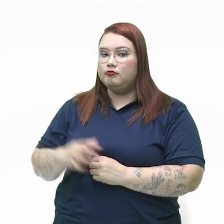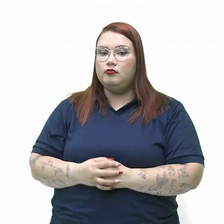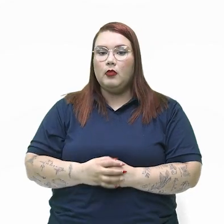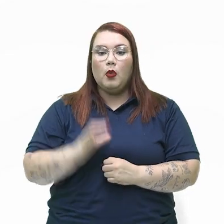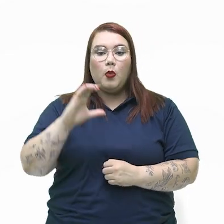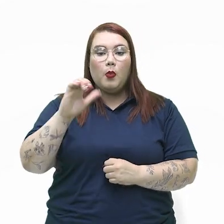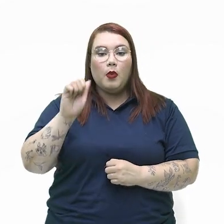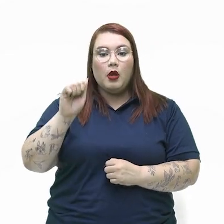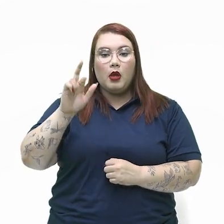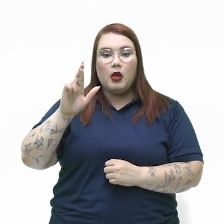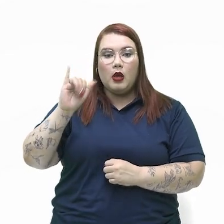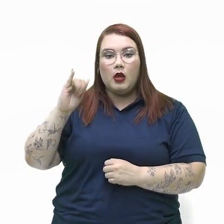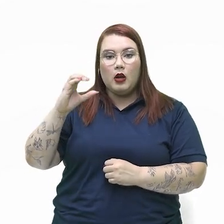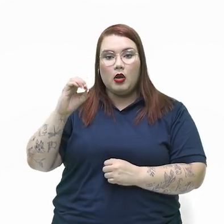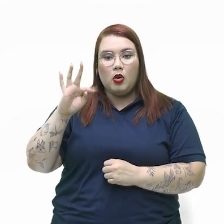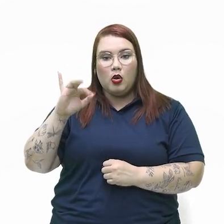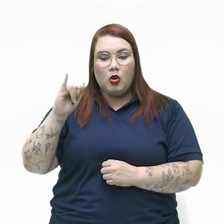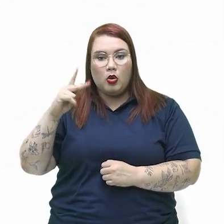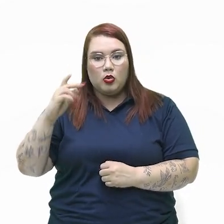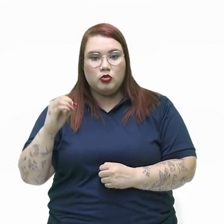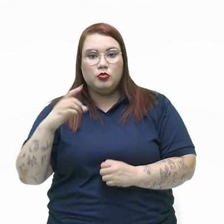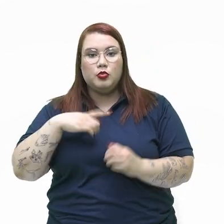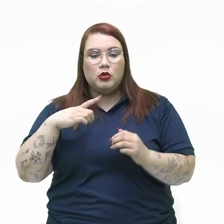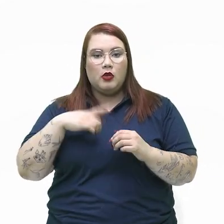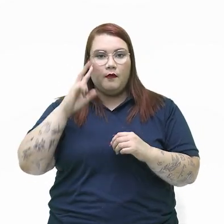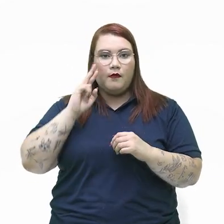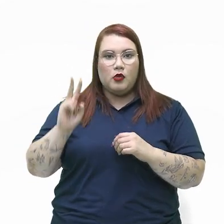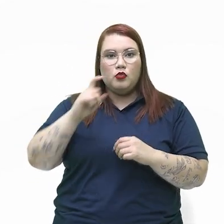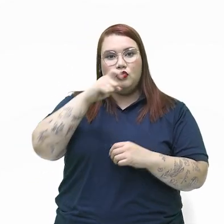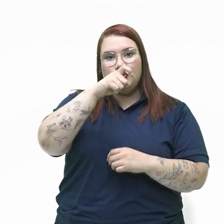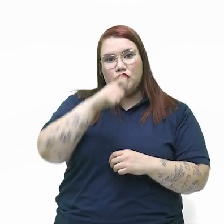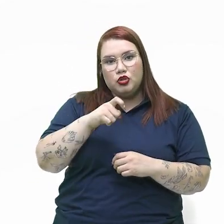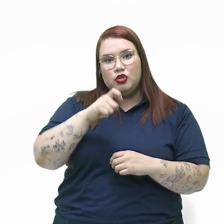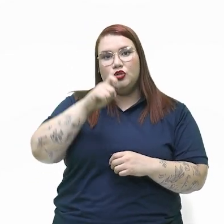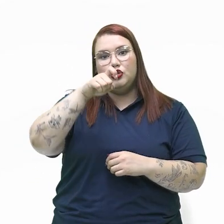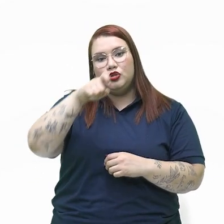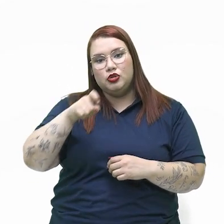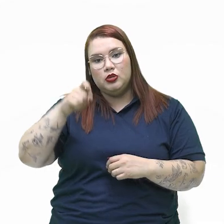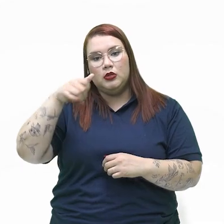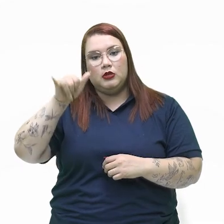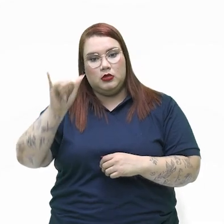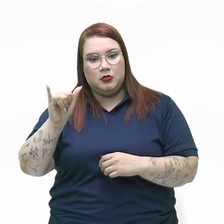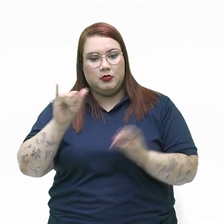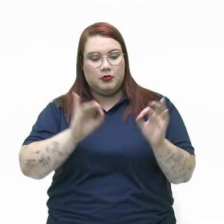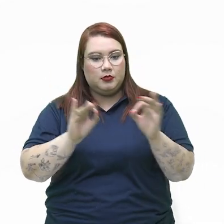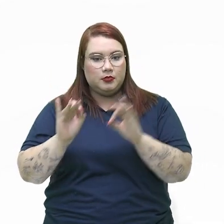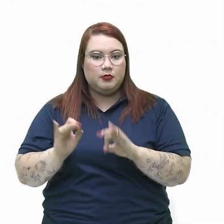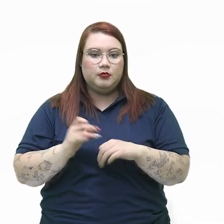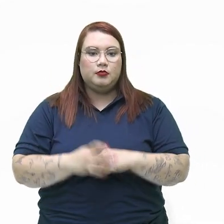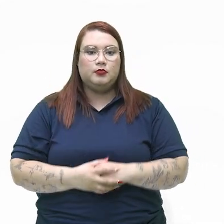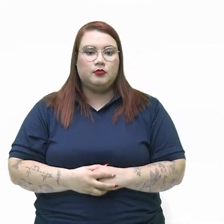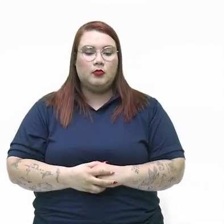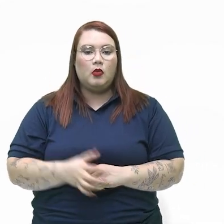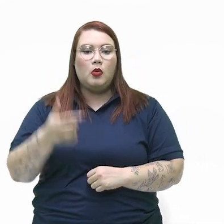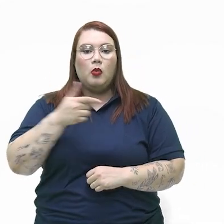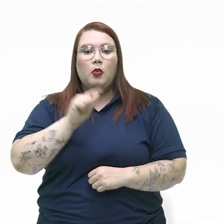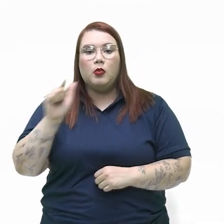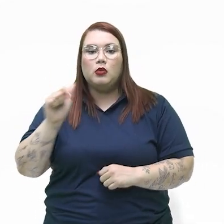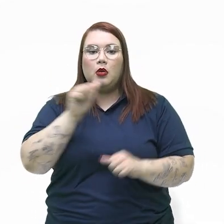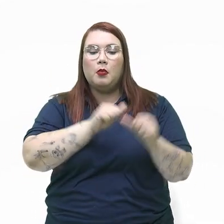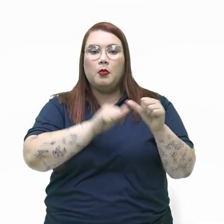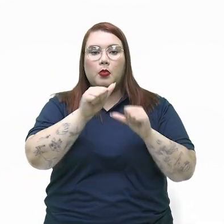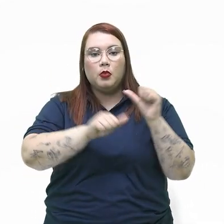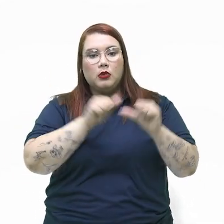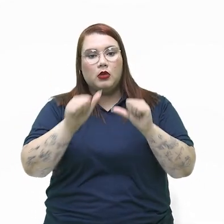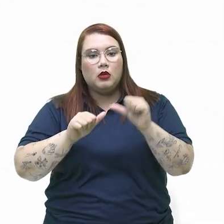cariótipo dele tem um X a mais, como está em destaque aí para vocês. Nós temos também outras